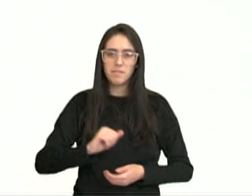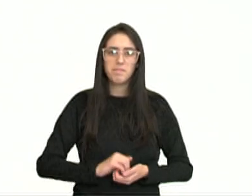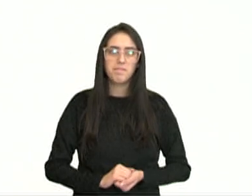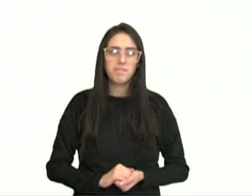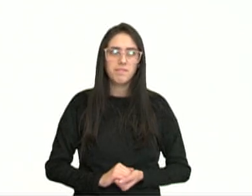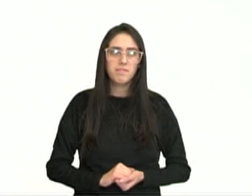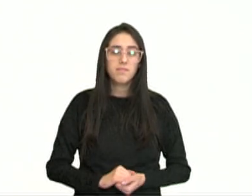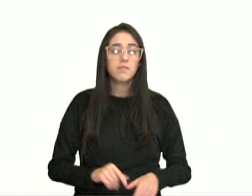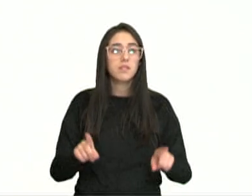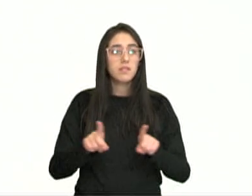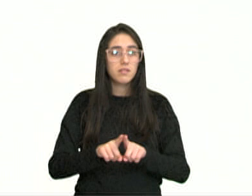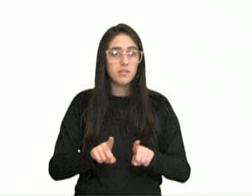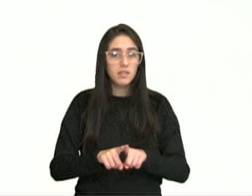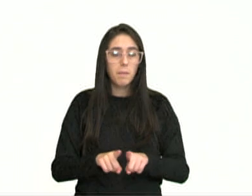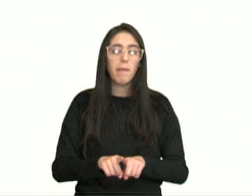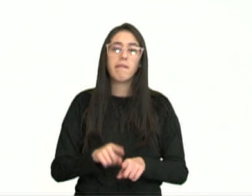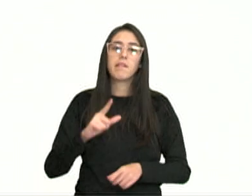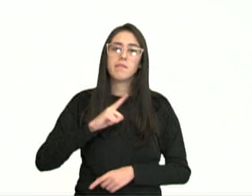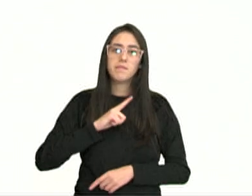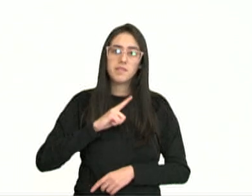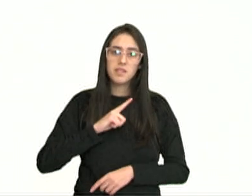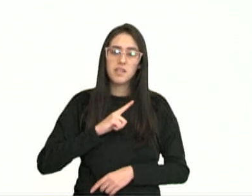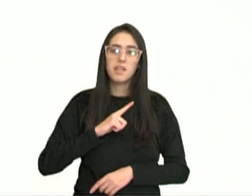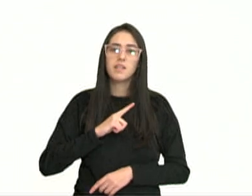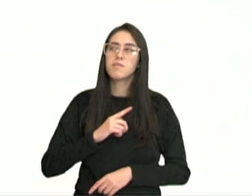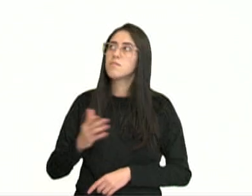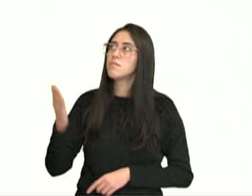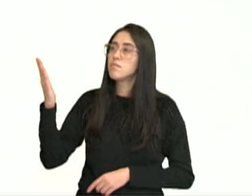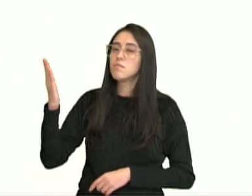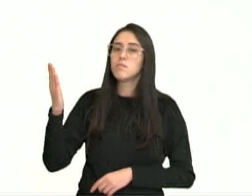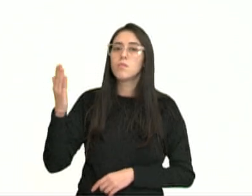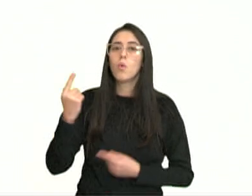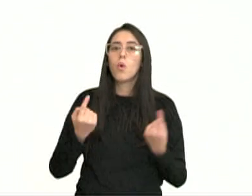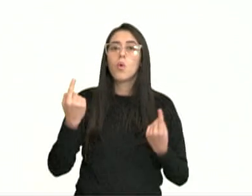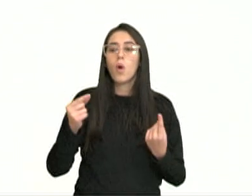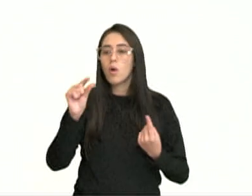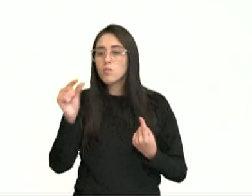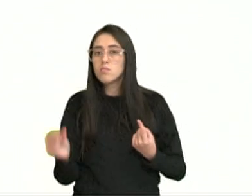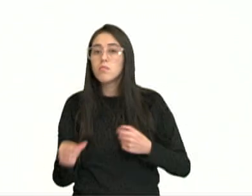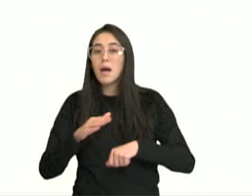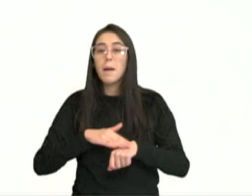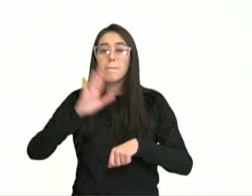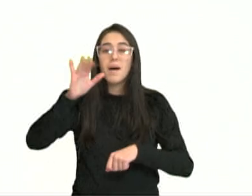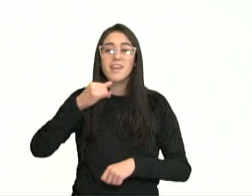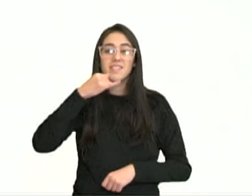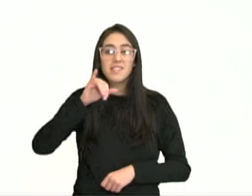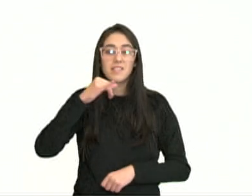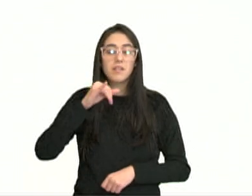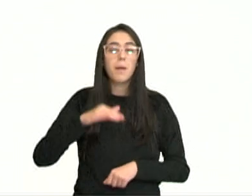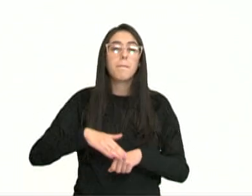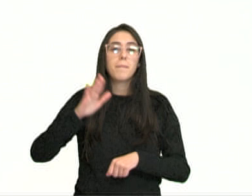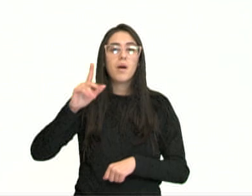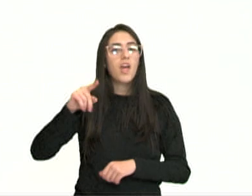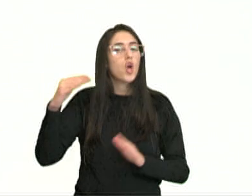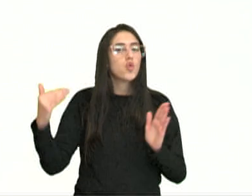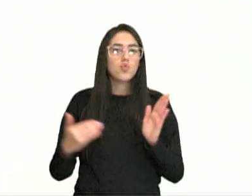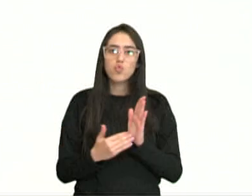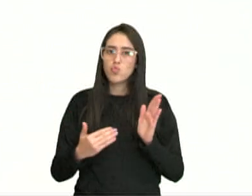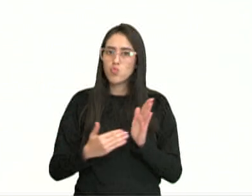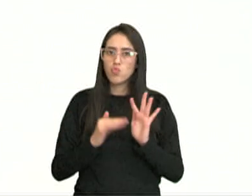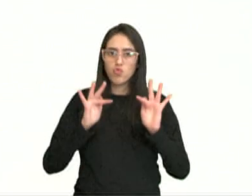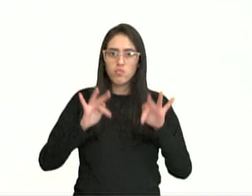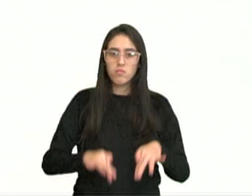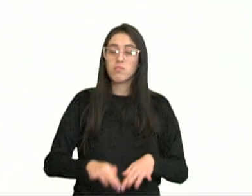E temos, além da camada de valência, o subnível mais energético. O subnível mais energético é o último a ser preenchido.